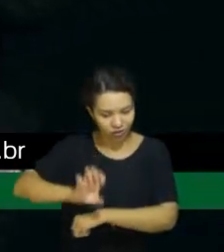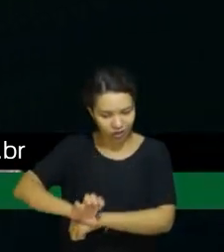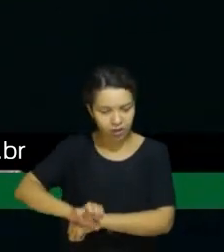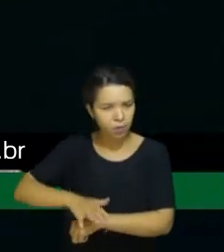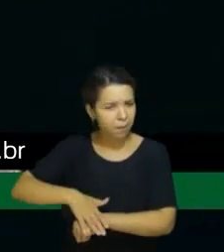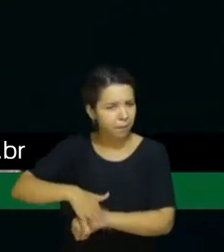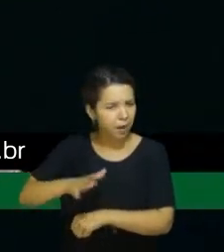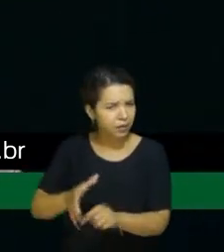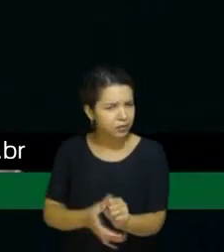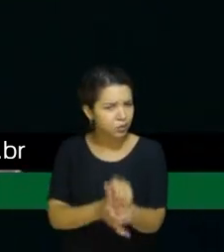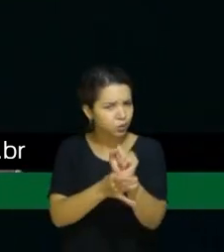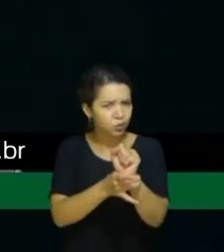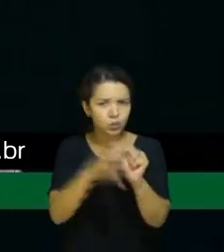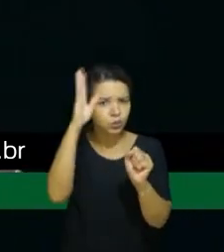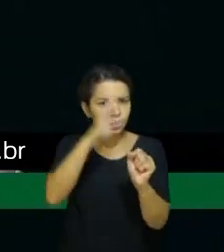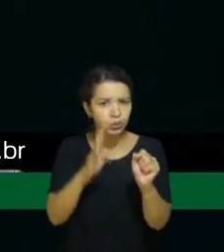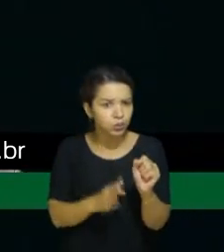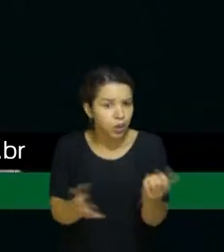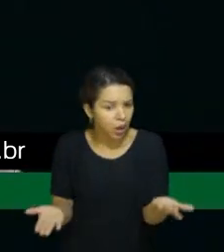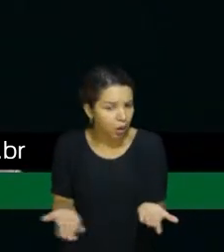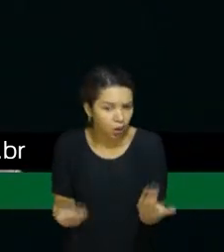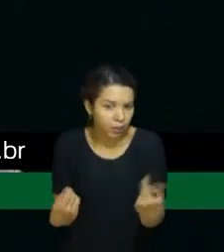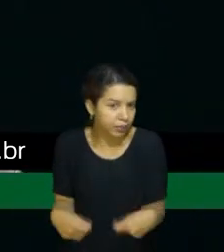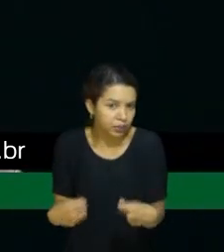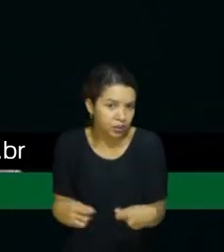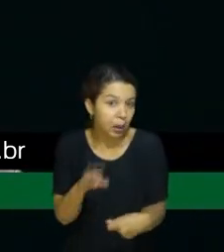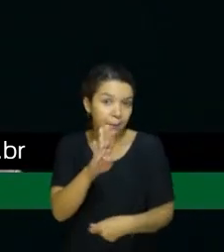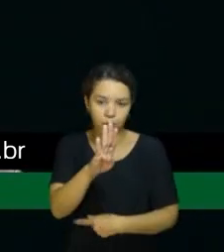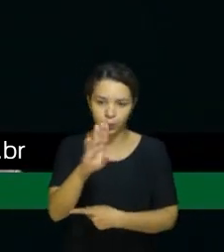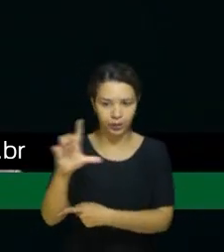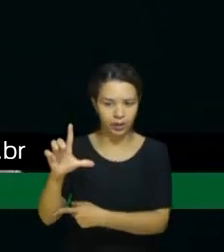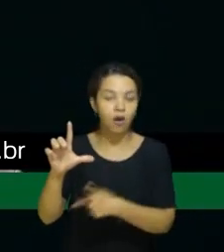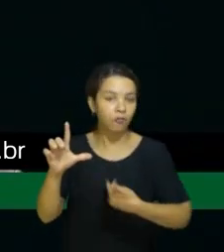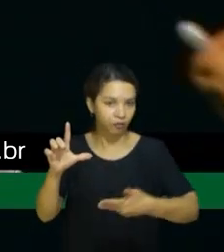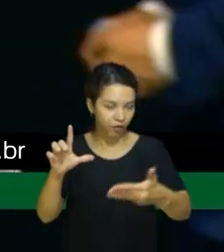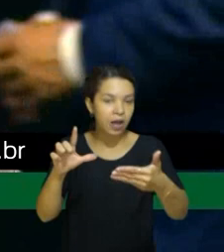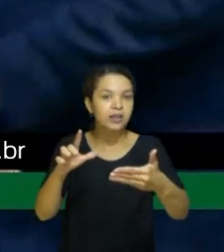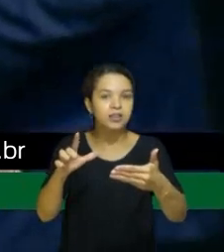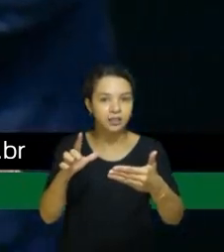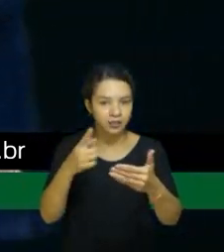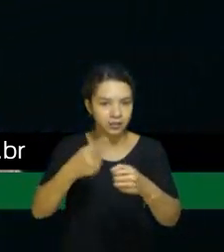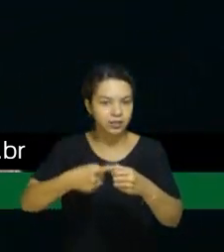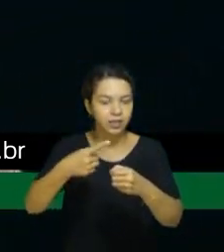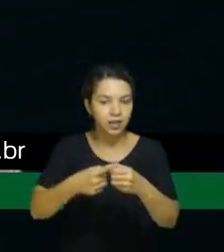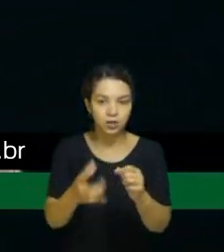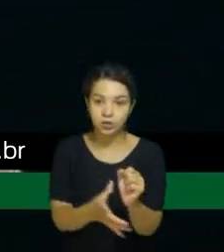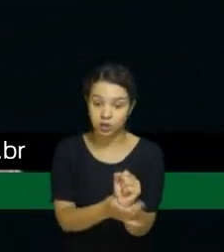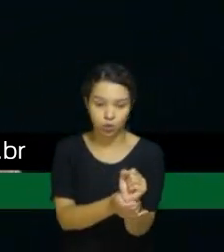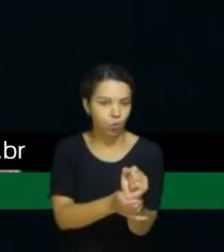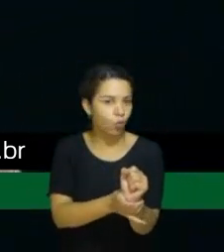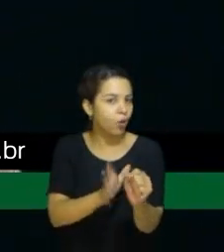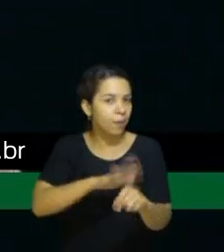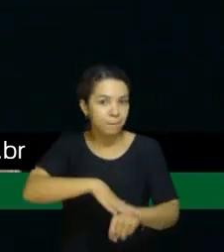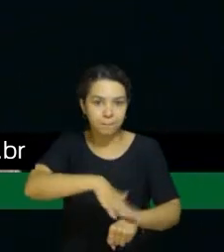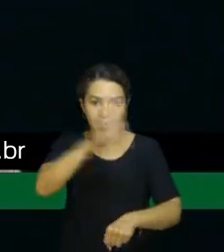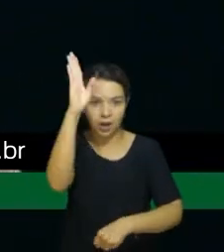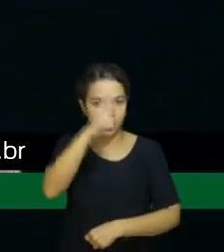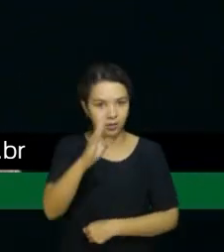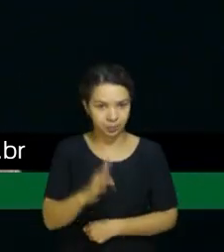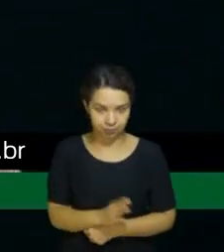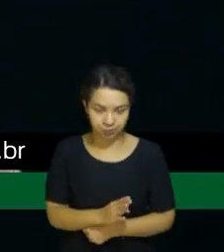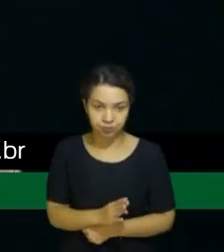ter Blumenau a cidade mais segura do nosso país também foram pelo menos R